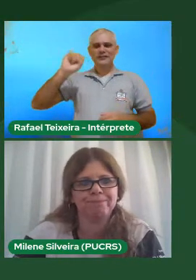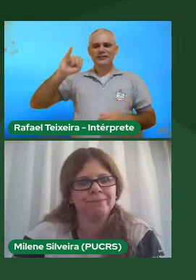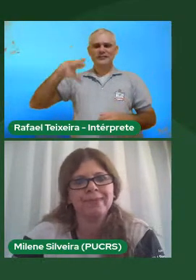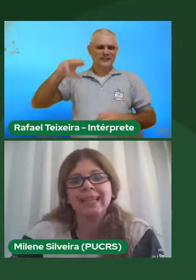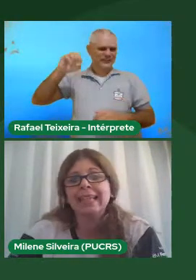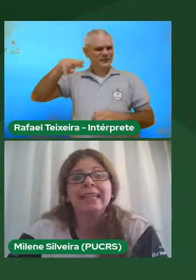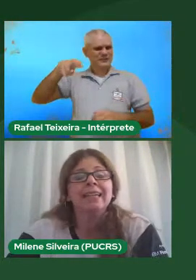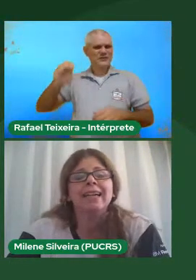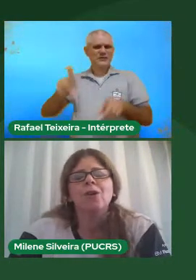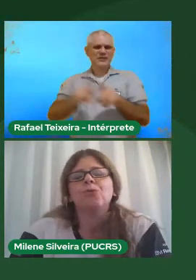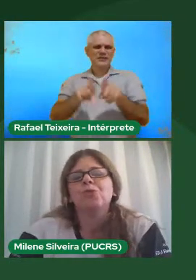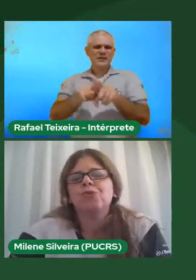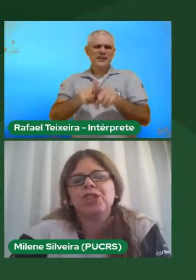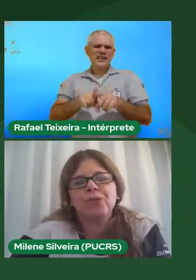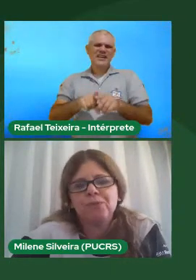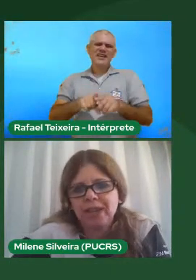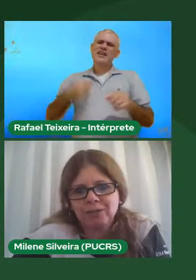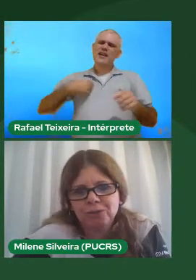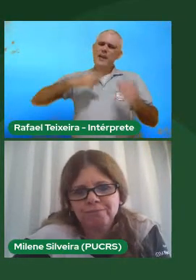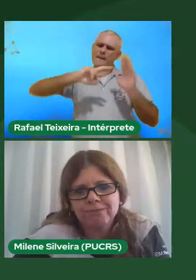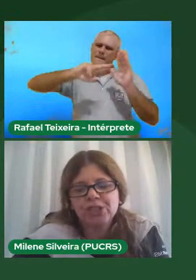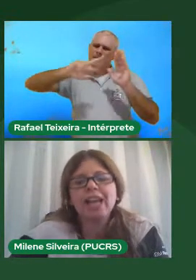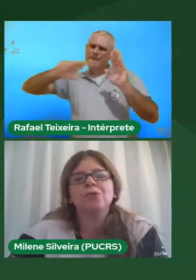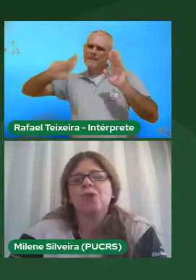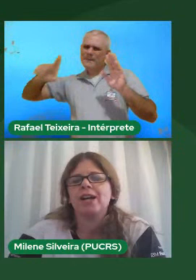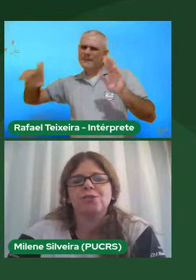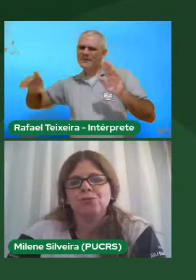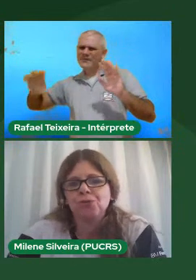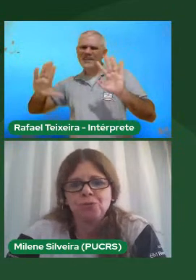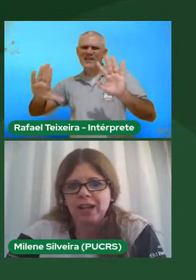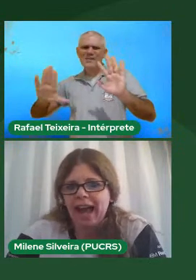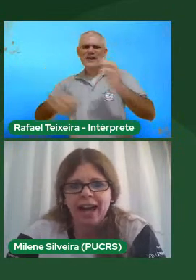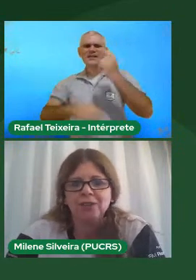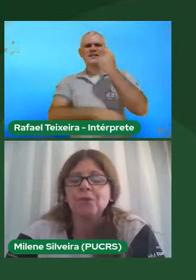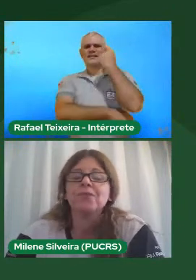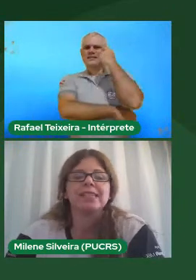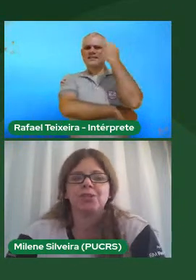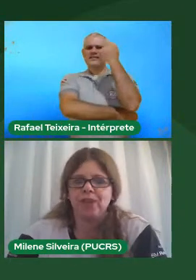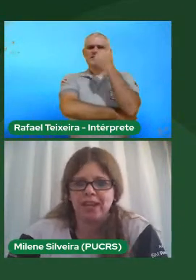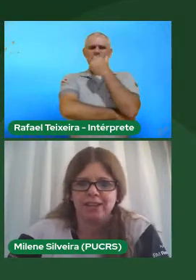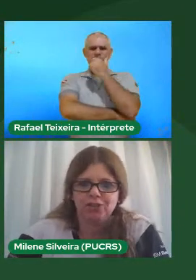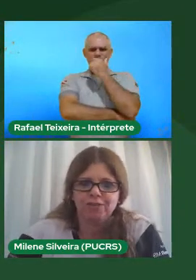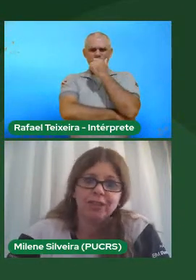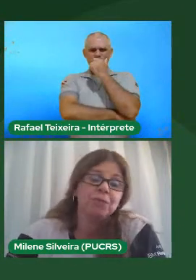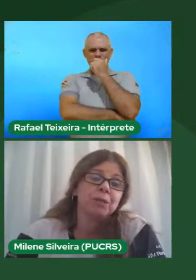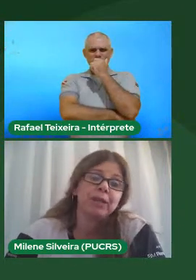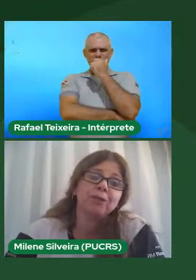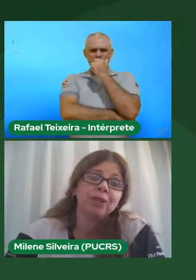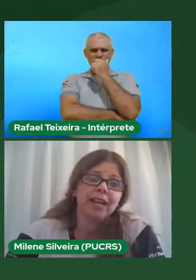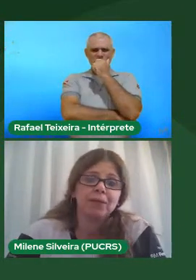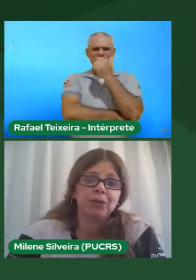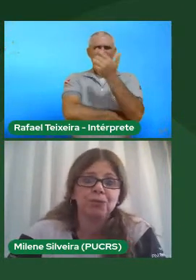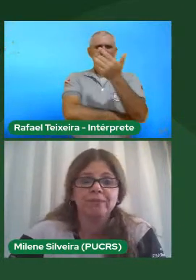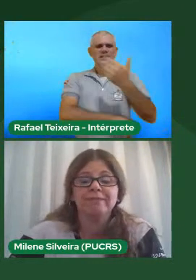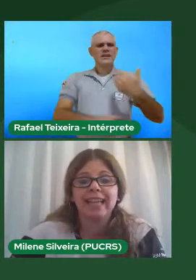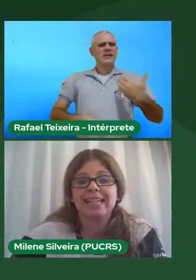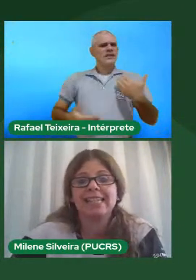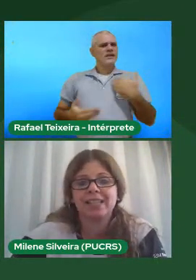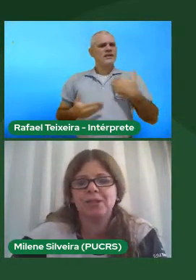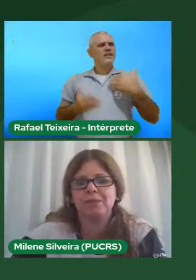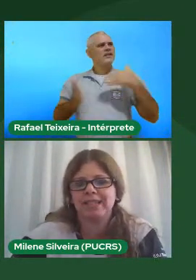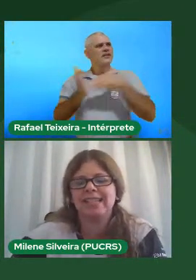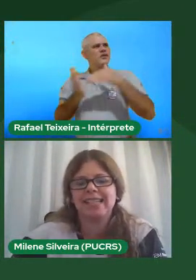pensei, é o último dia do evento, já no quase último horário, então vamos fazer diferente. Então eu me inspirei no tema do